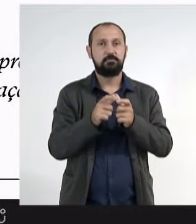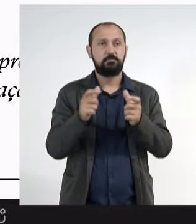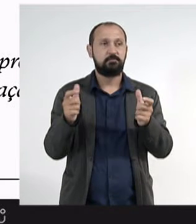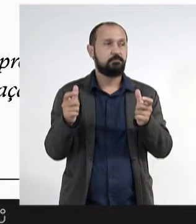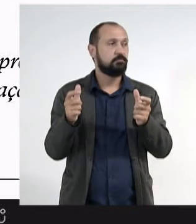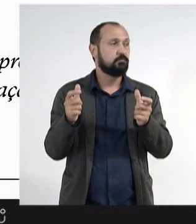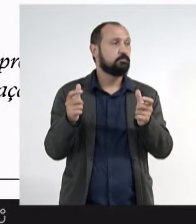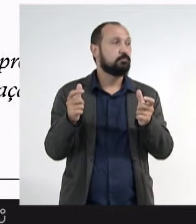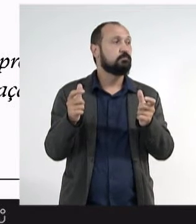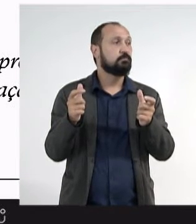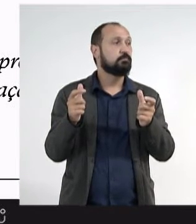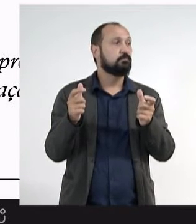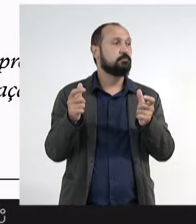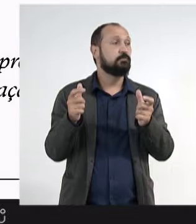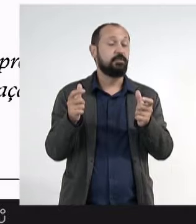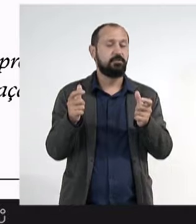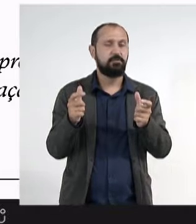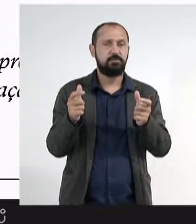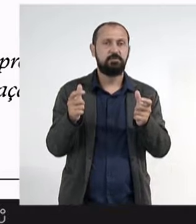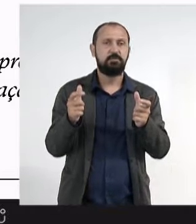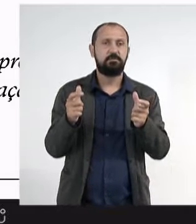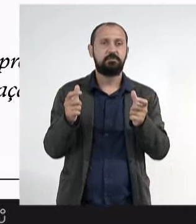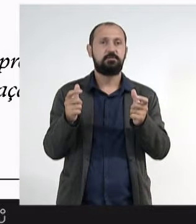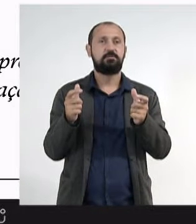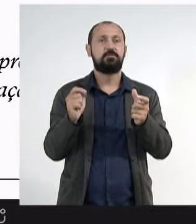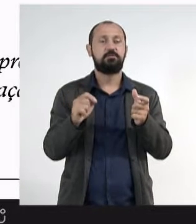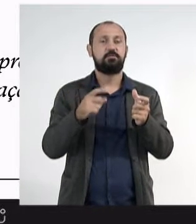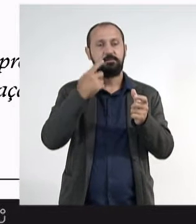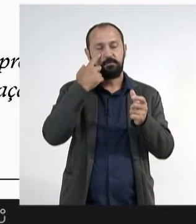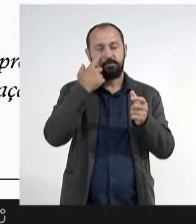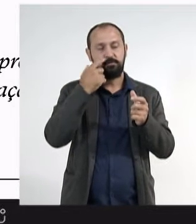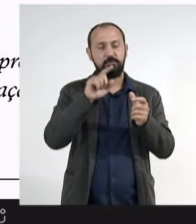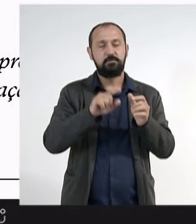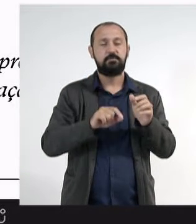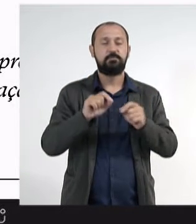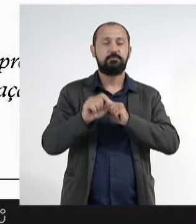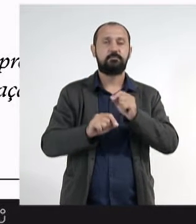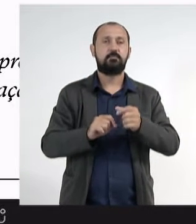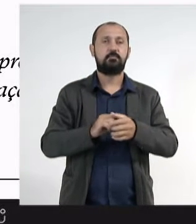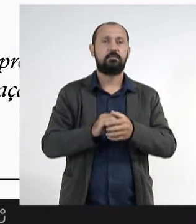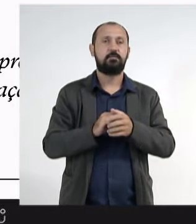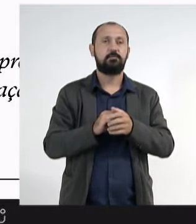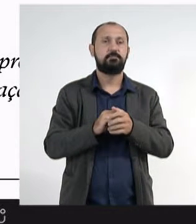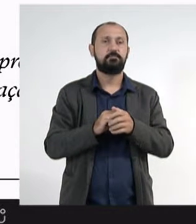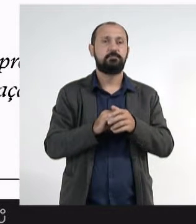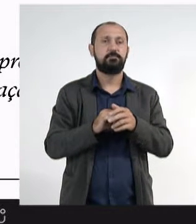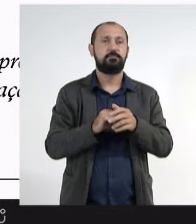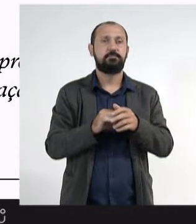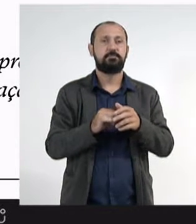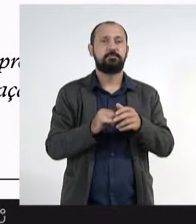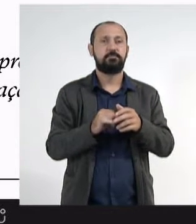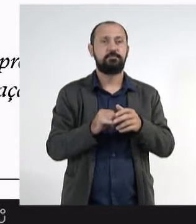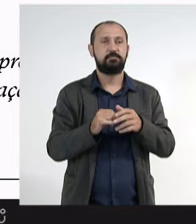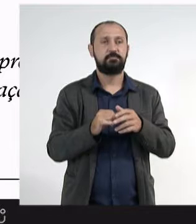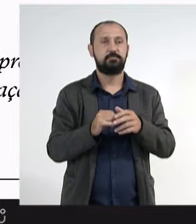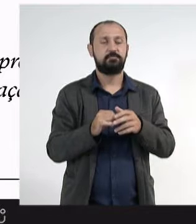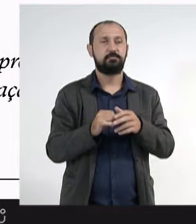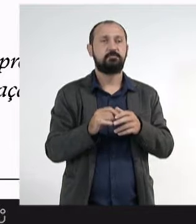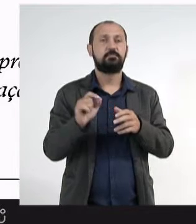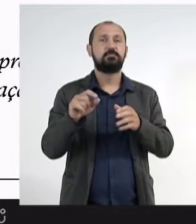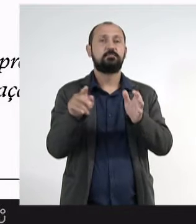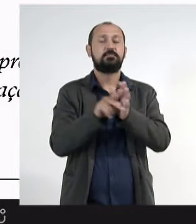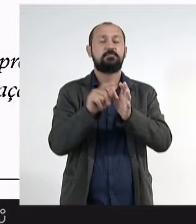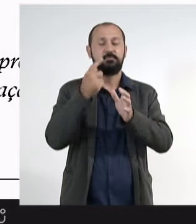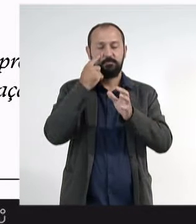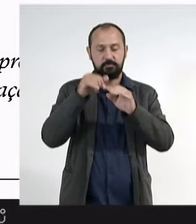que você vai urbanizando, as inundações começam a aumentar de frequência, por causa da impermeabilização e da aceleração do